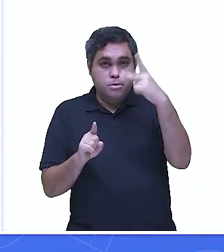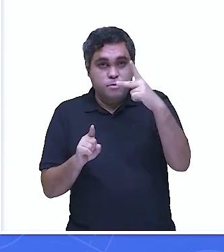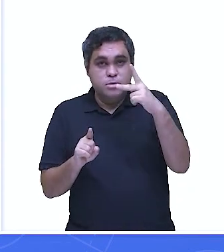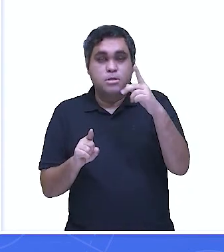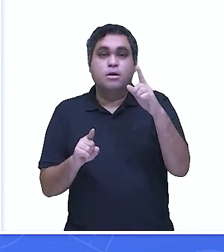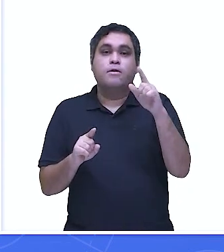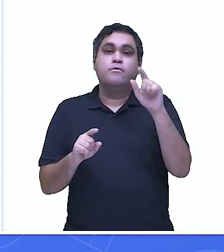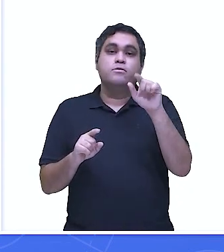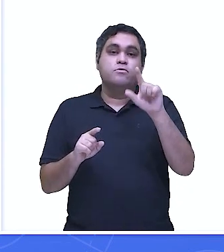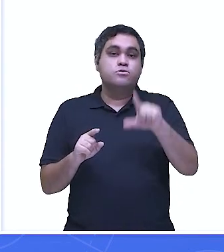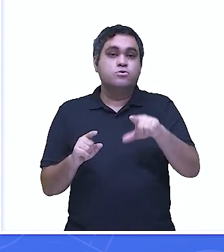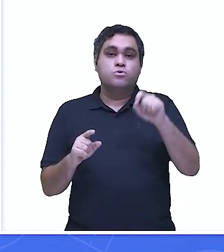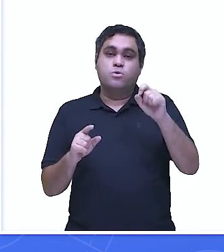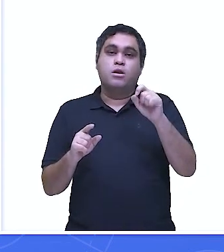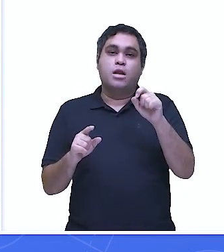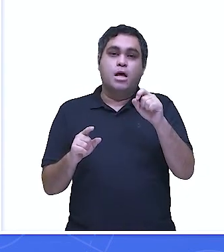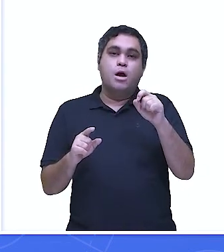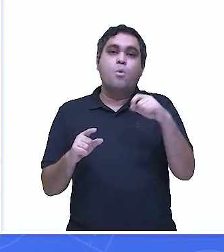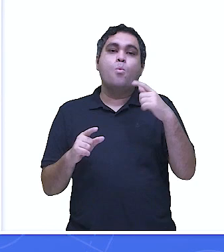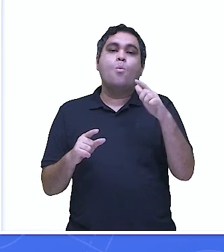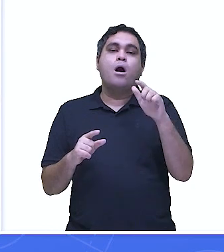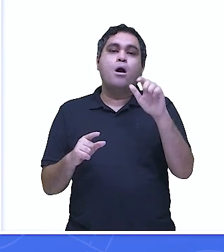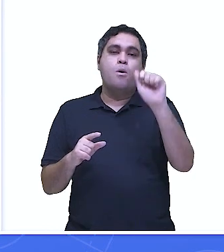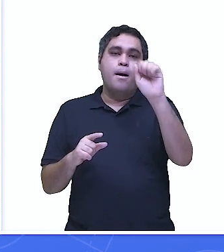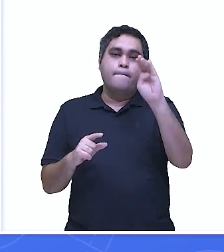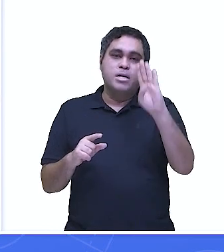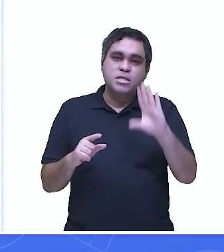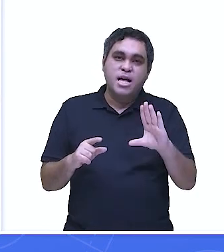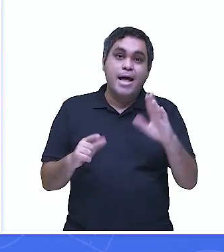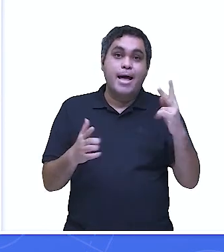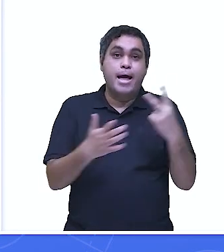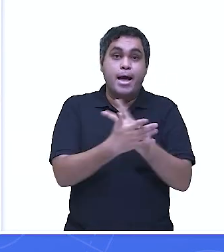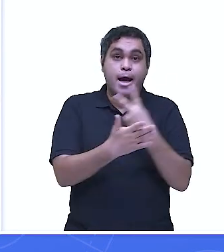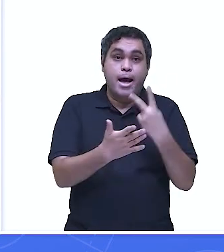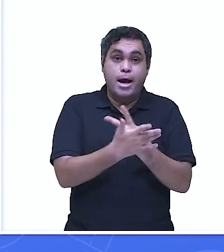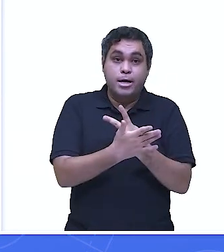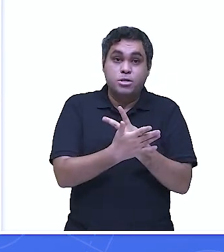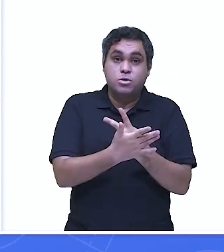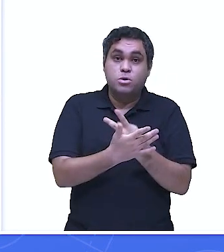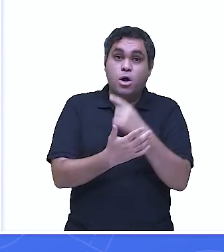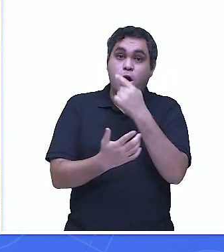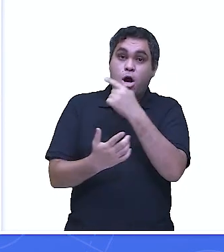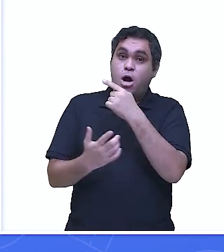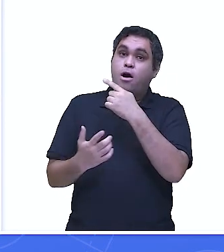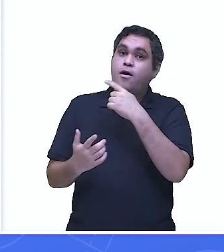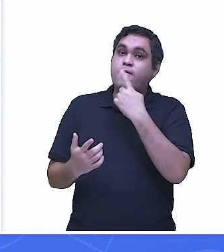de acordo com o texto daqui. Destaque essa palavra, não está, não